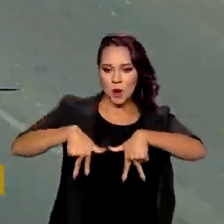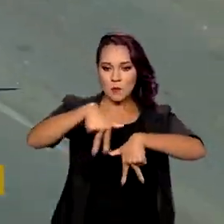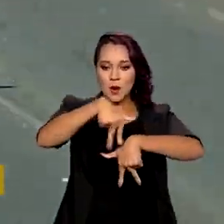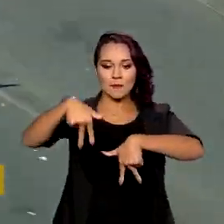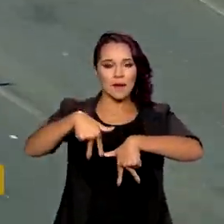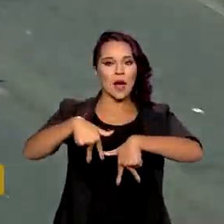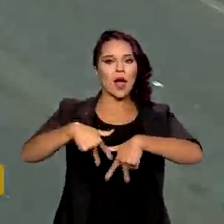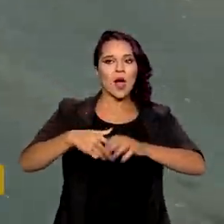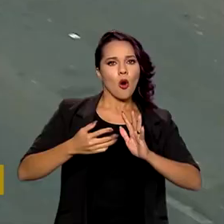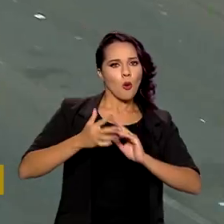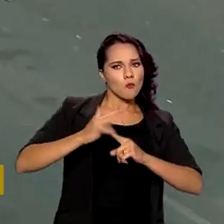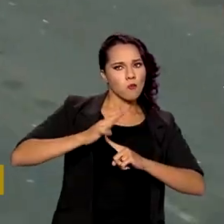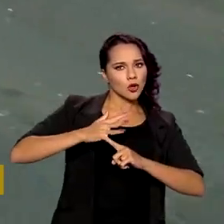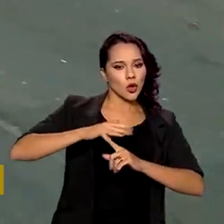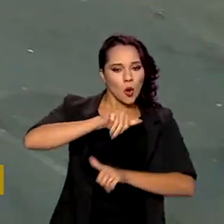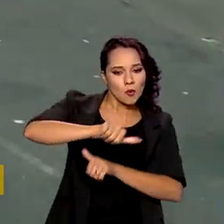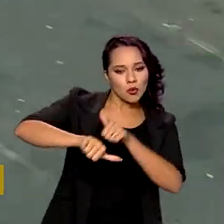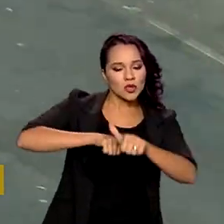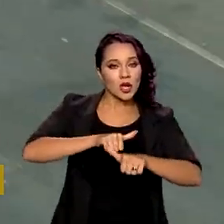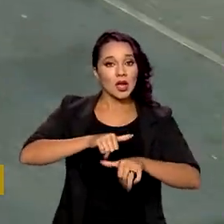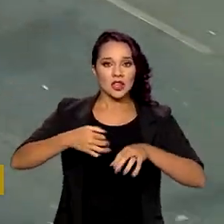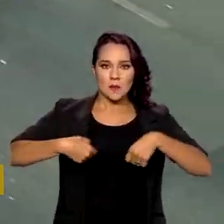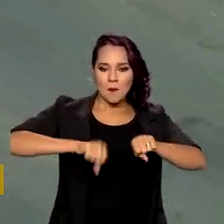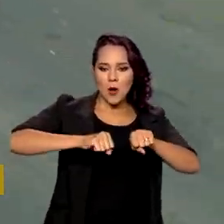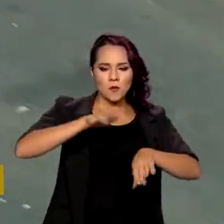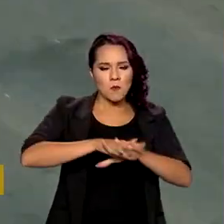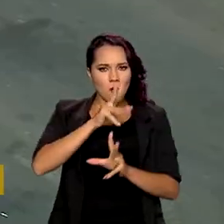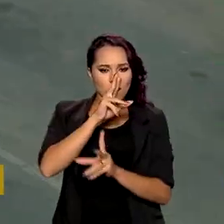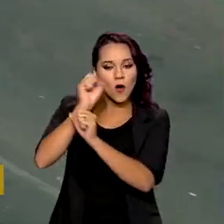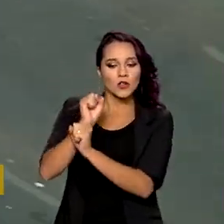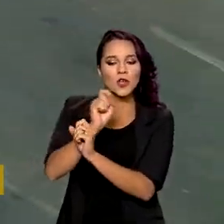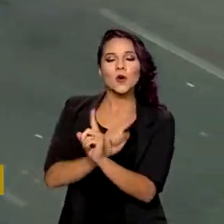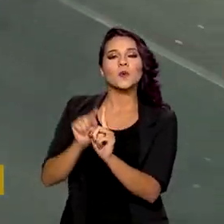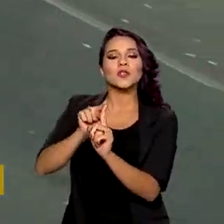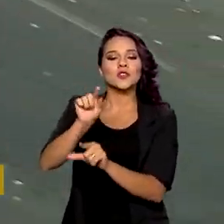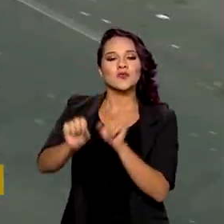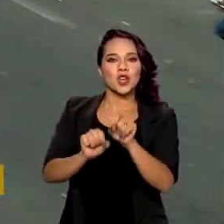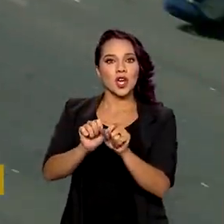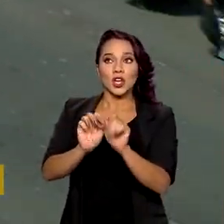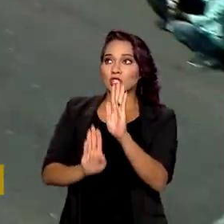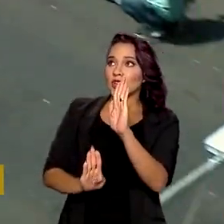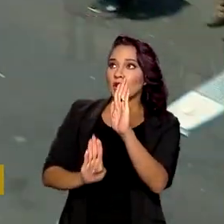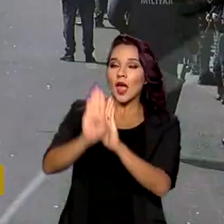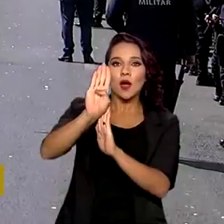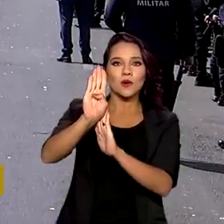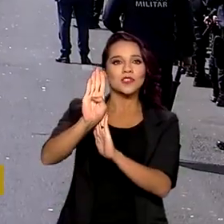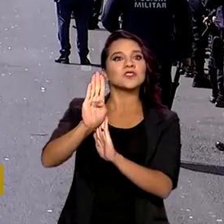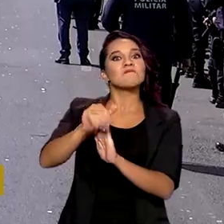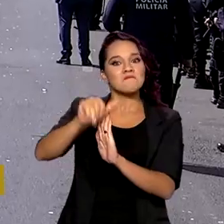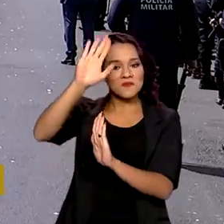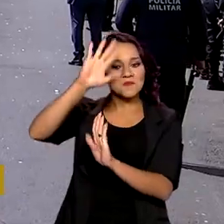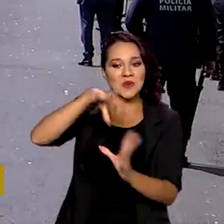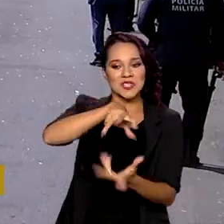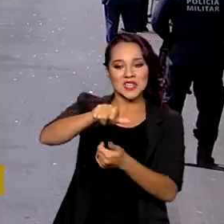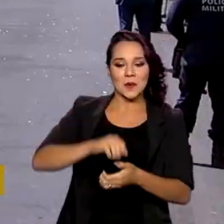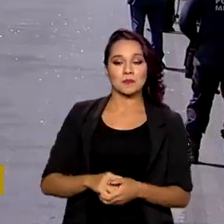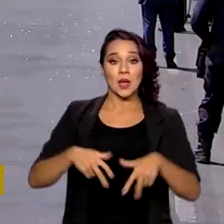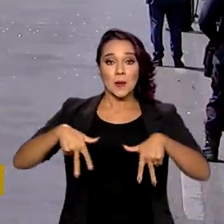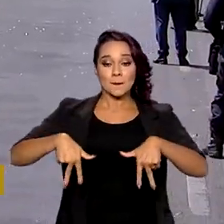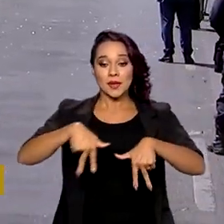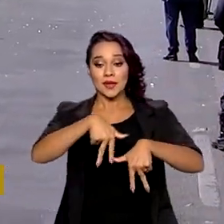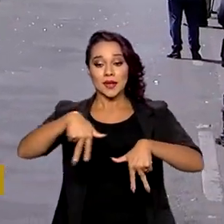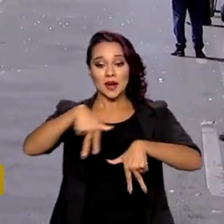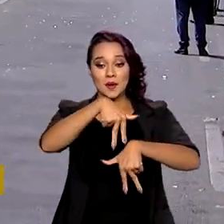motor modificado e chassi reforçado. Tudo com a finalidade de bater o recorde mundial. A pirâmide